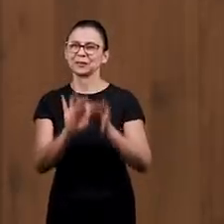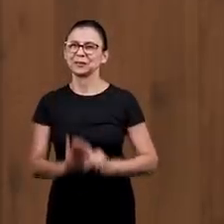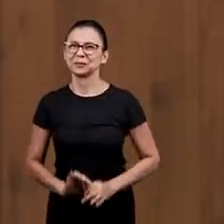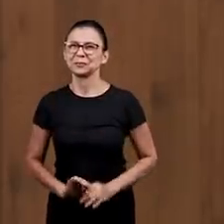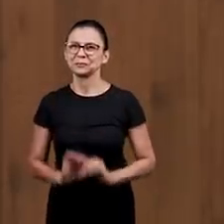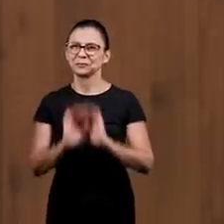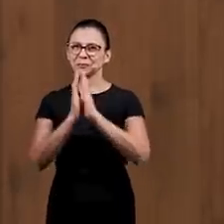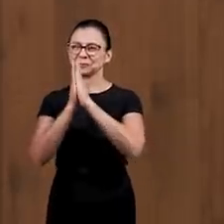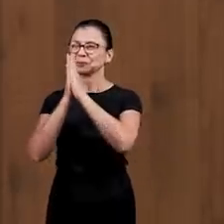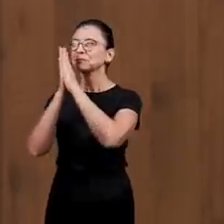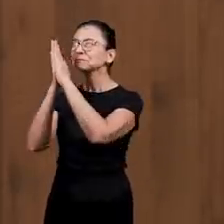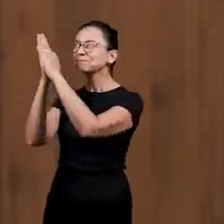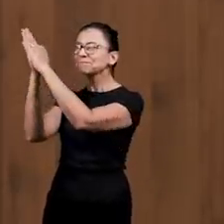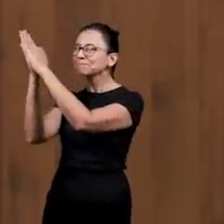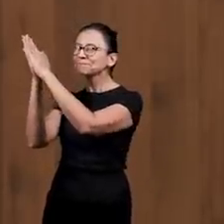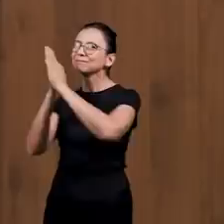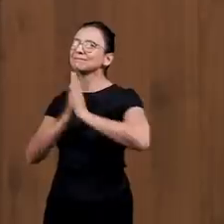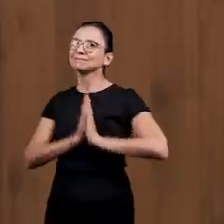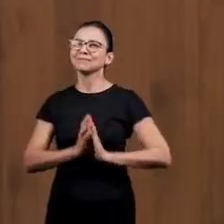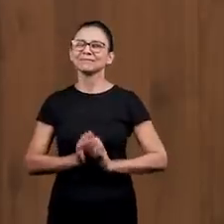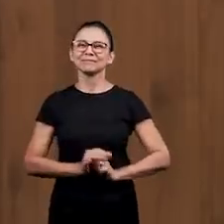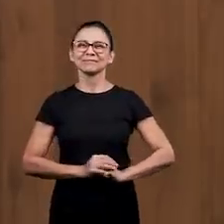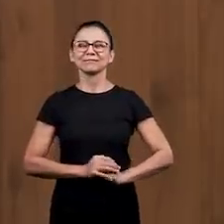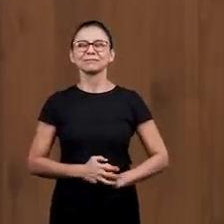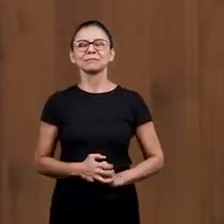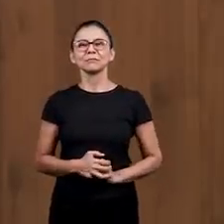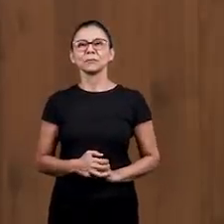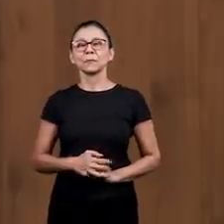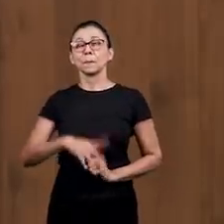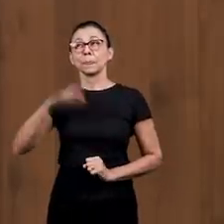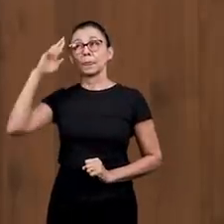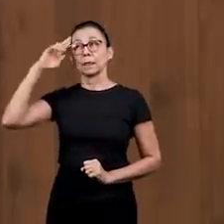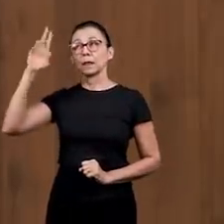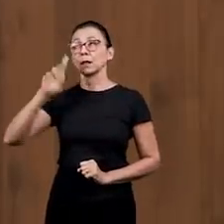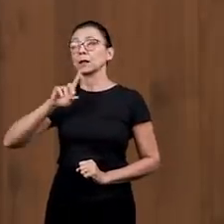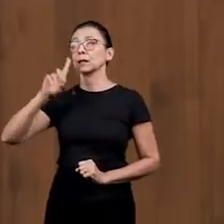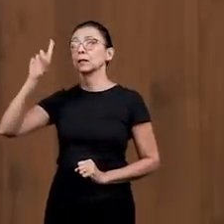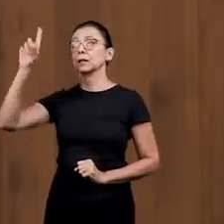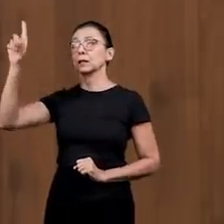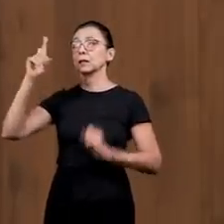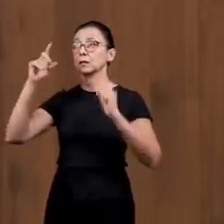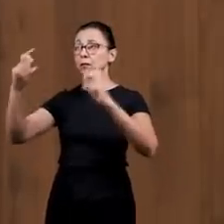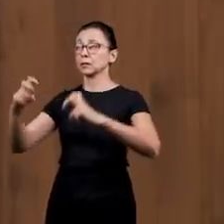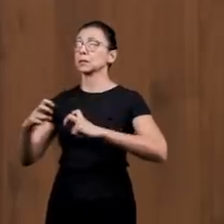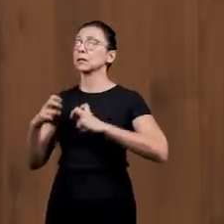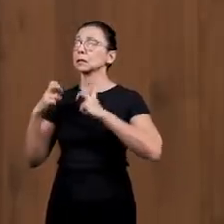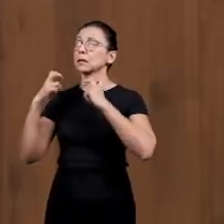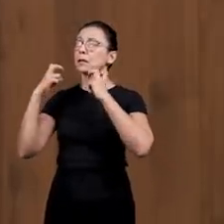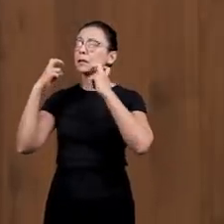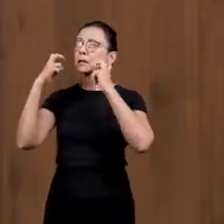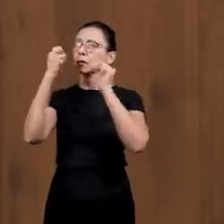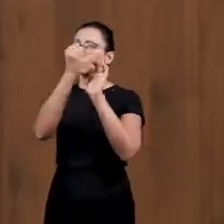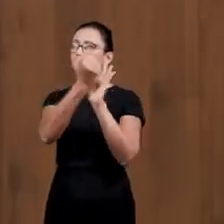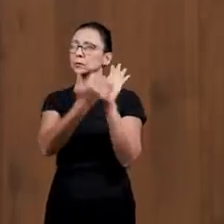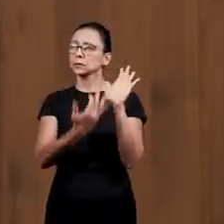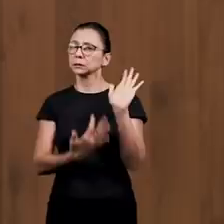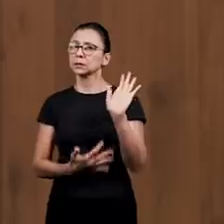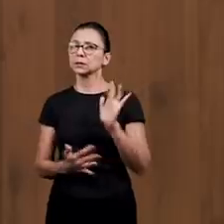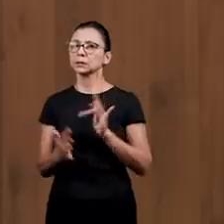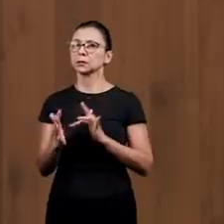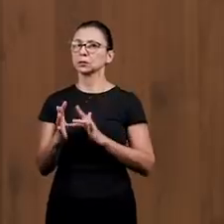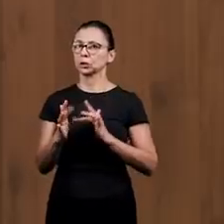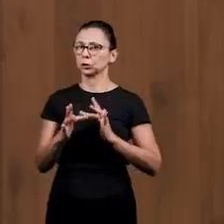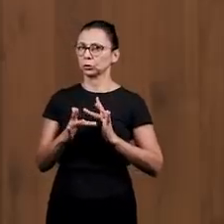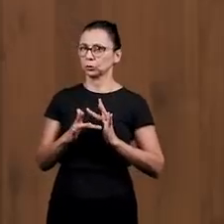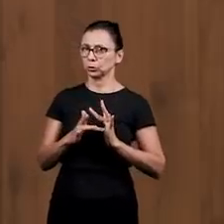olhos para orarmos ao nosso Deus. Senhor Deus, nesta hora nós clamamos pelo sangue de